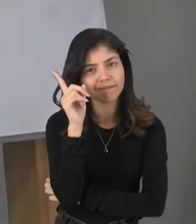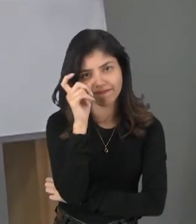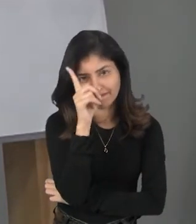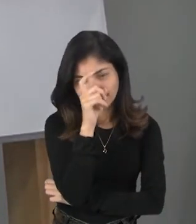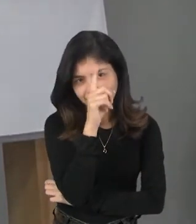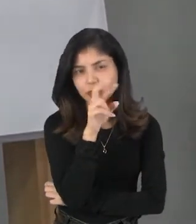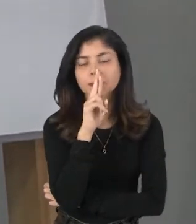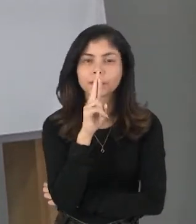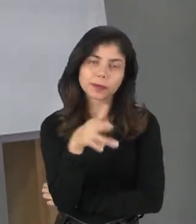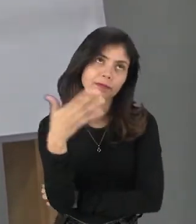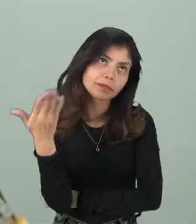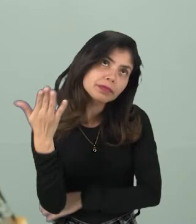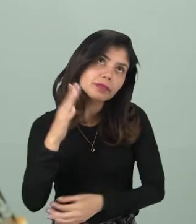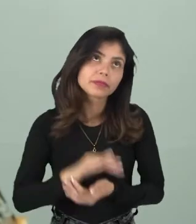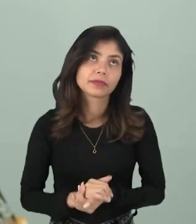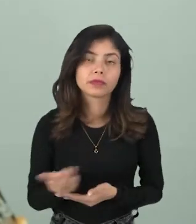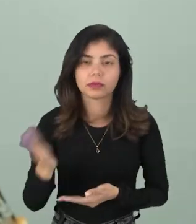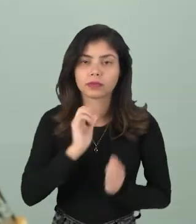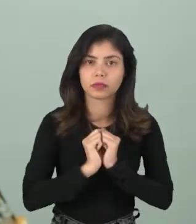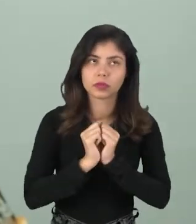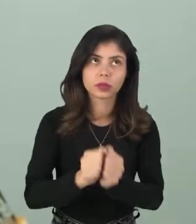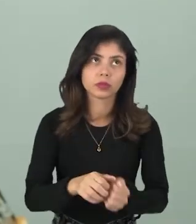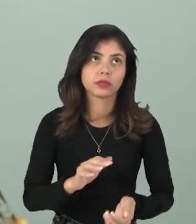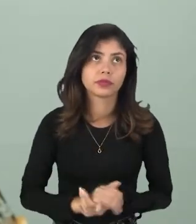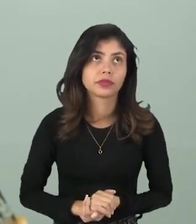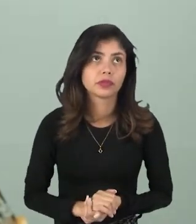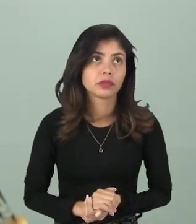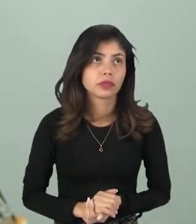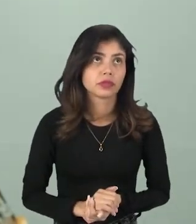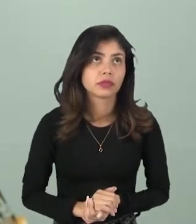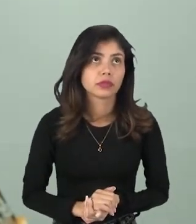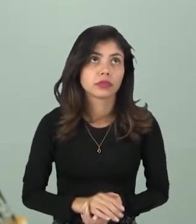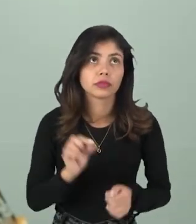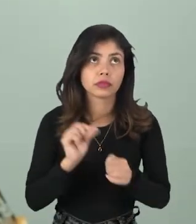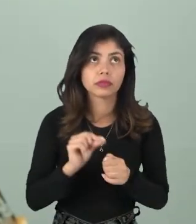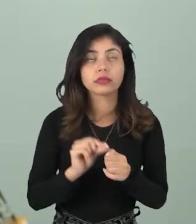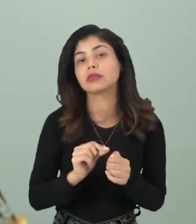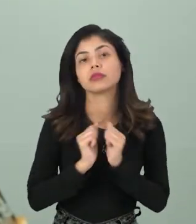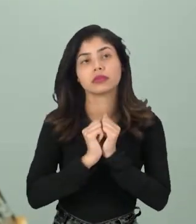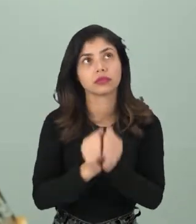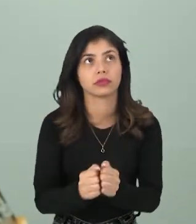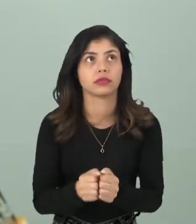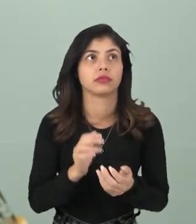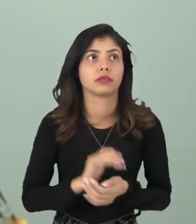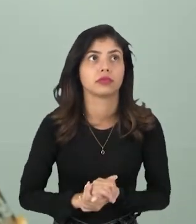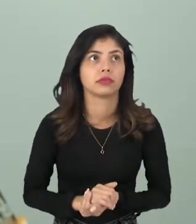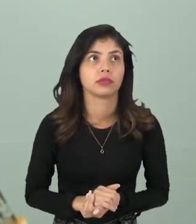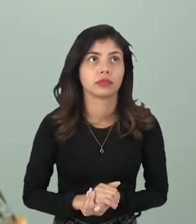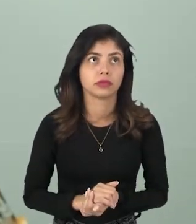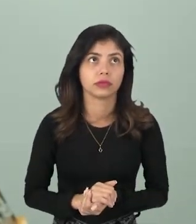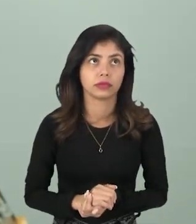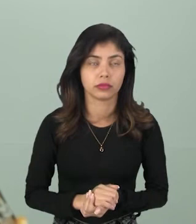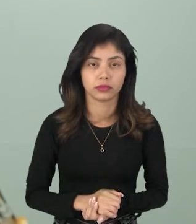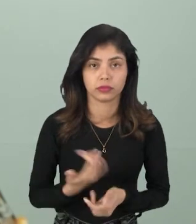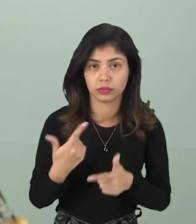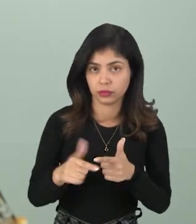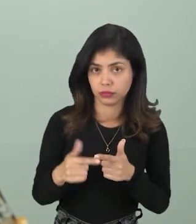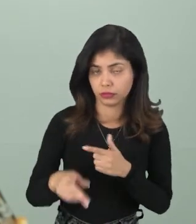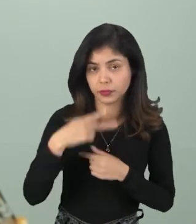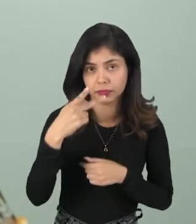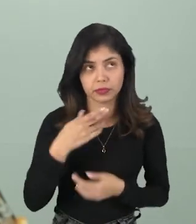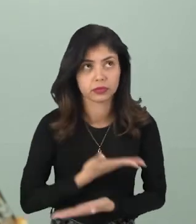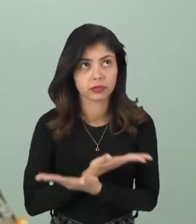dificuldade em respondência fomos ajudar a Laura Olha só crianças vamos fazer aqui na mesa juntos certo o problema nos